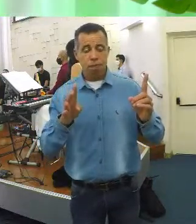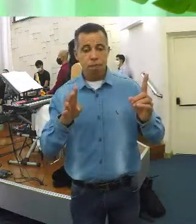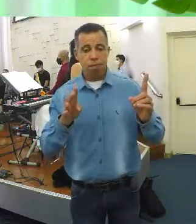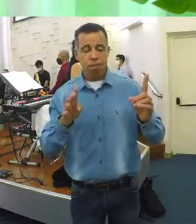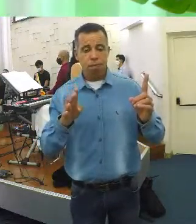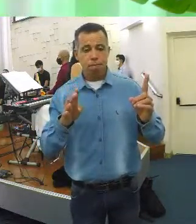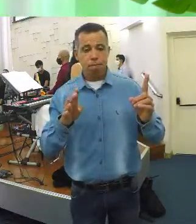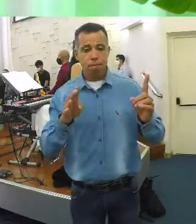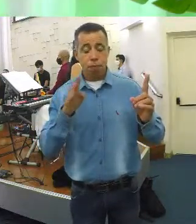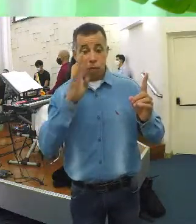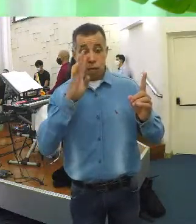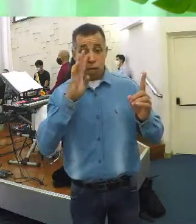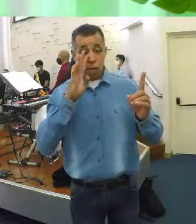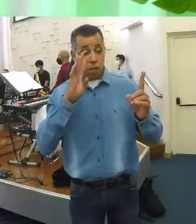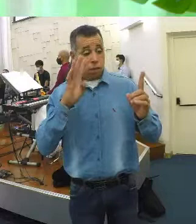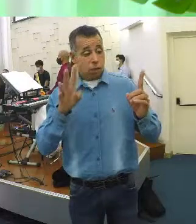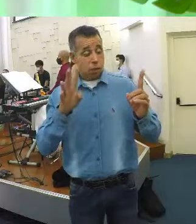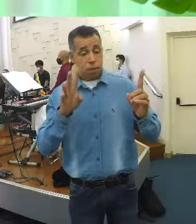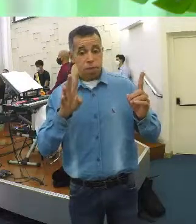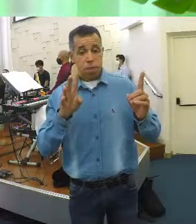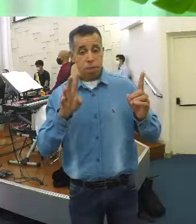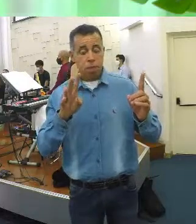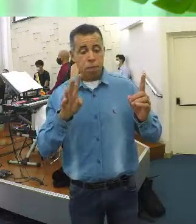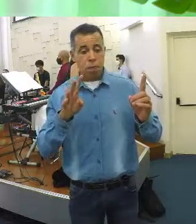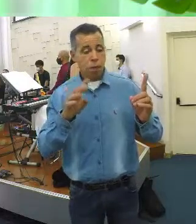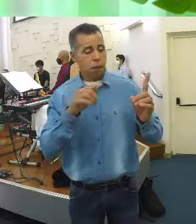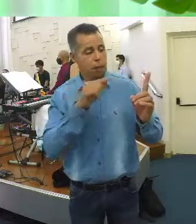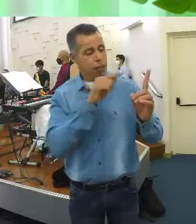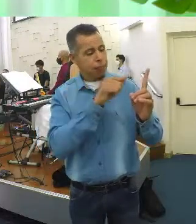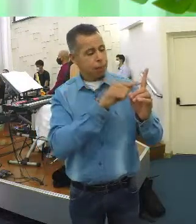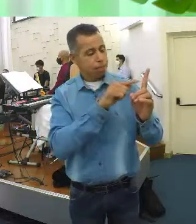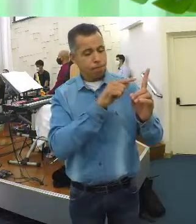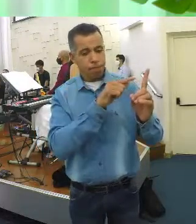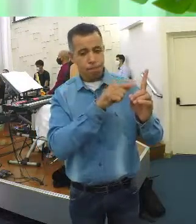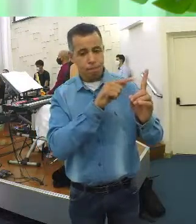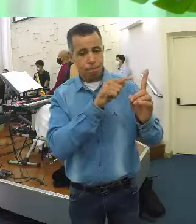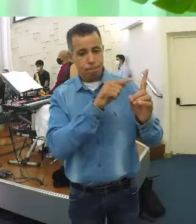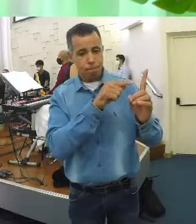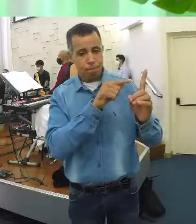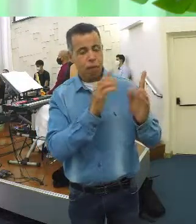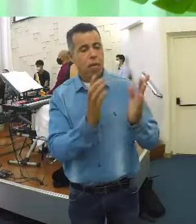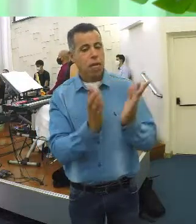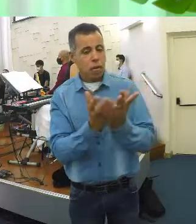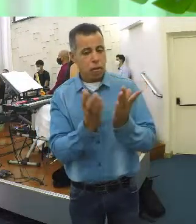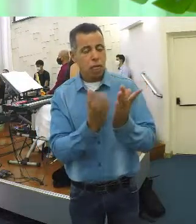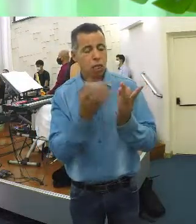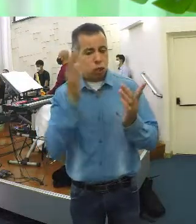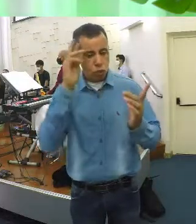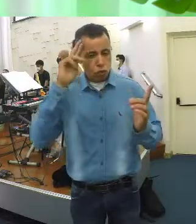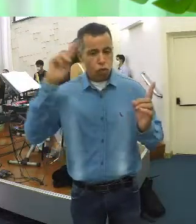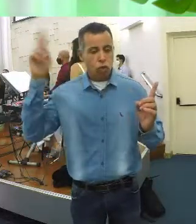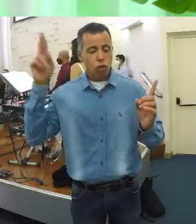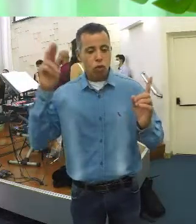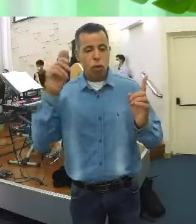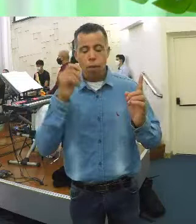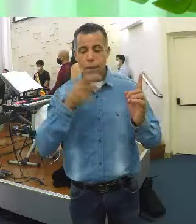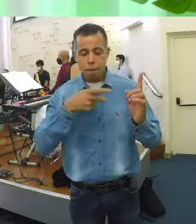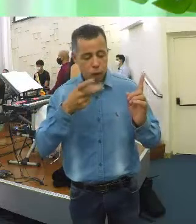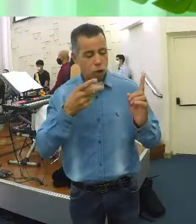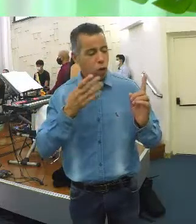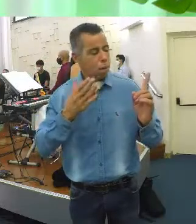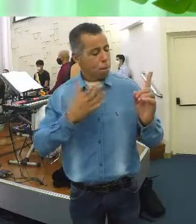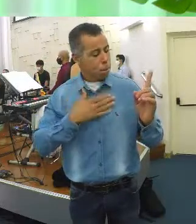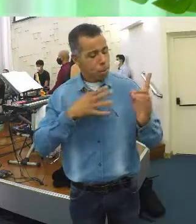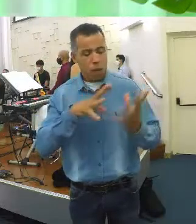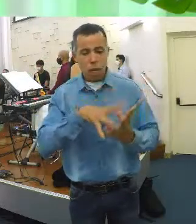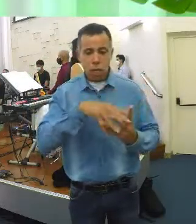estavam atônitos, mas uma jovem crente no Senhor pôde dizer: o meu espírito está alegre em Deus,